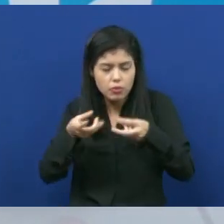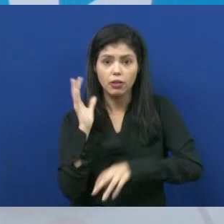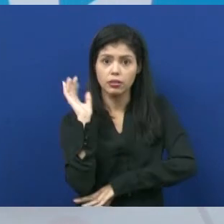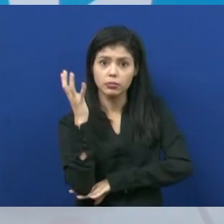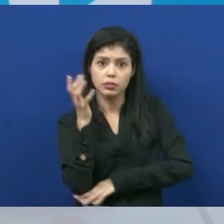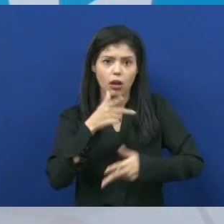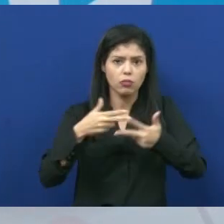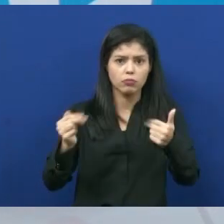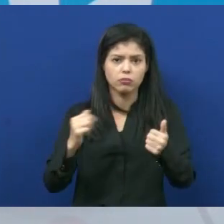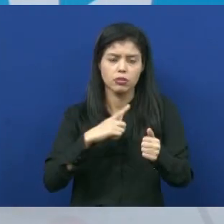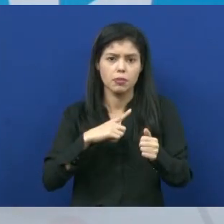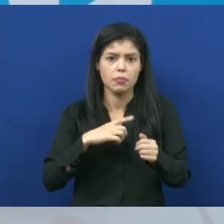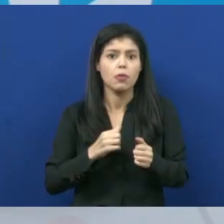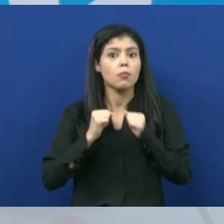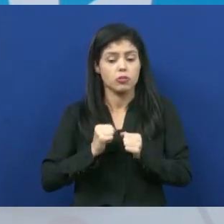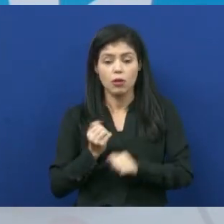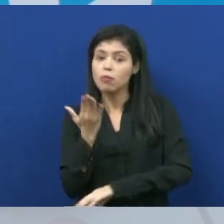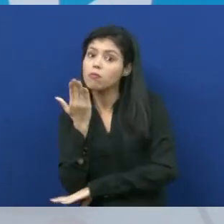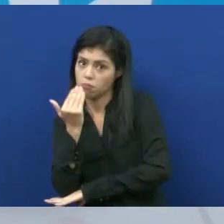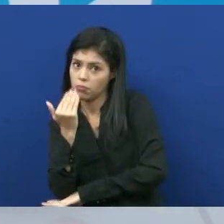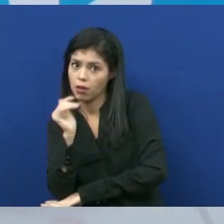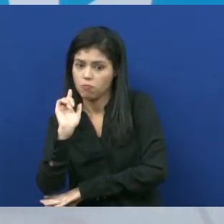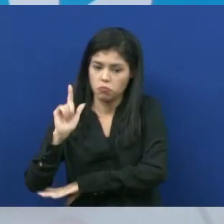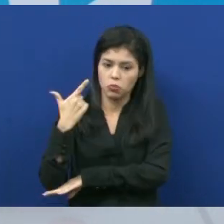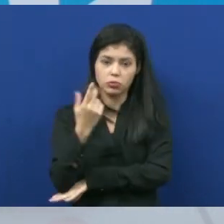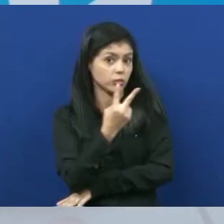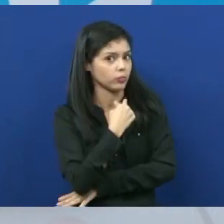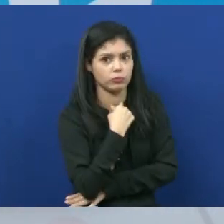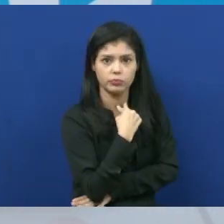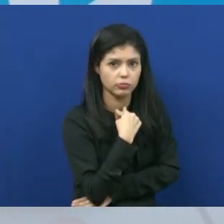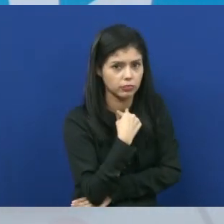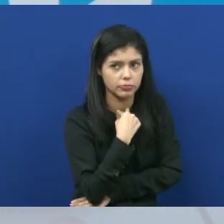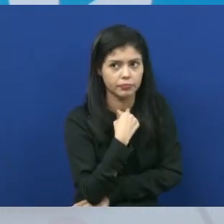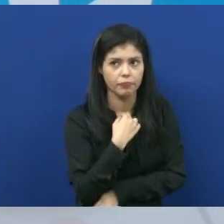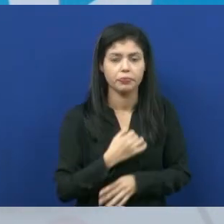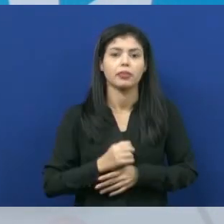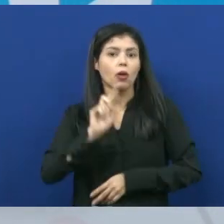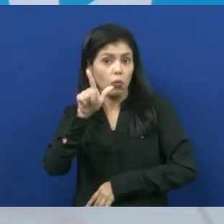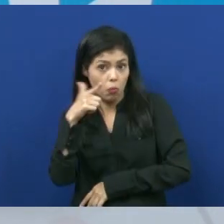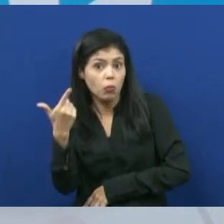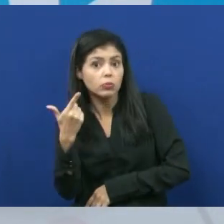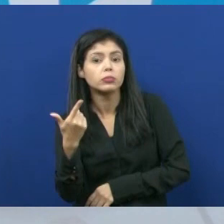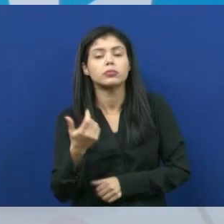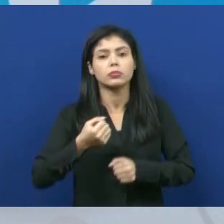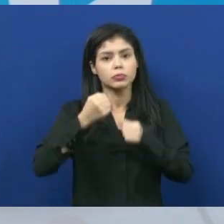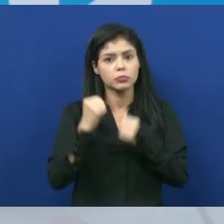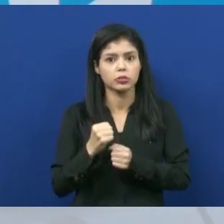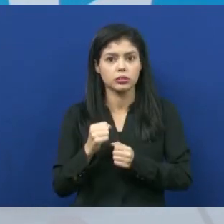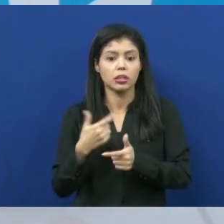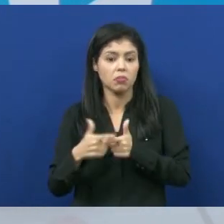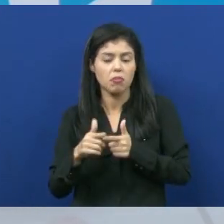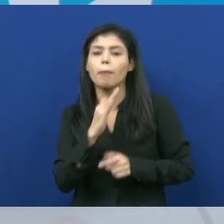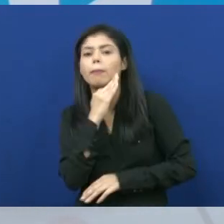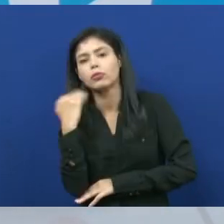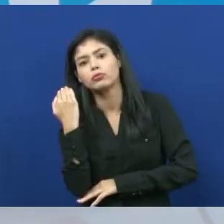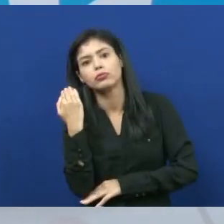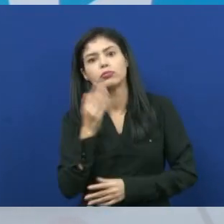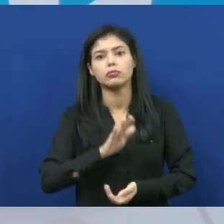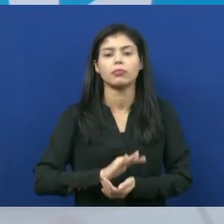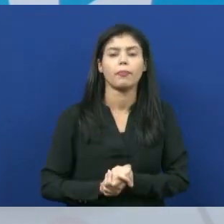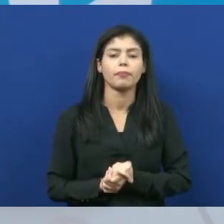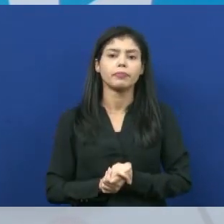percebiam que algumas poderiam ser comestíveis e outras não. Outras poderiam causar a morte,